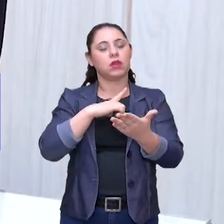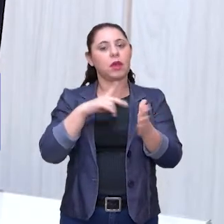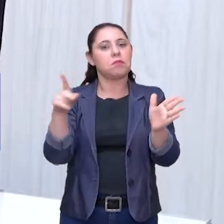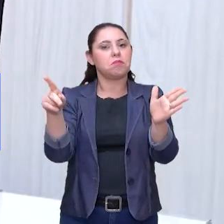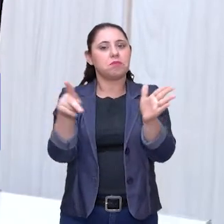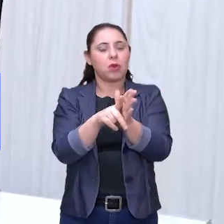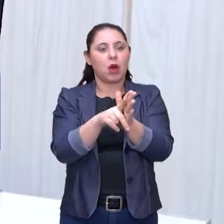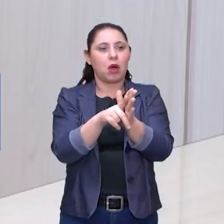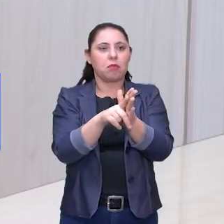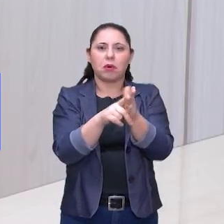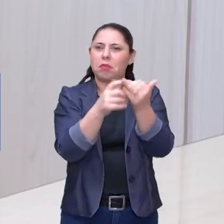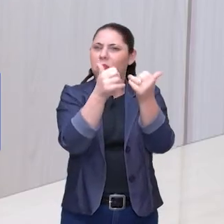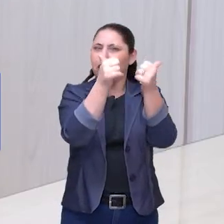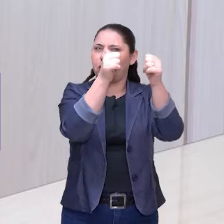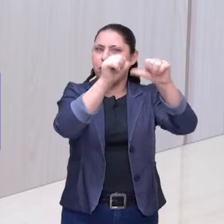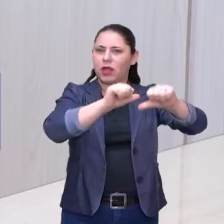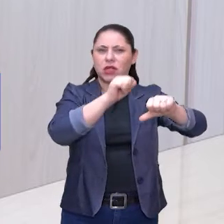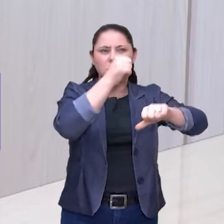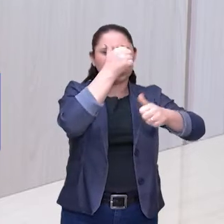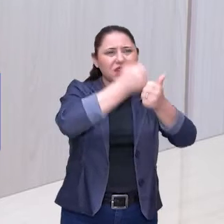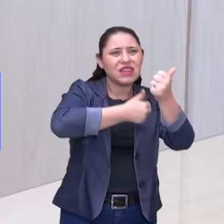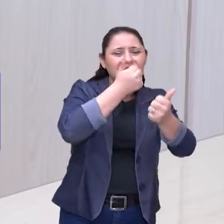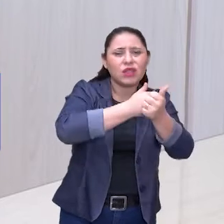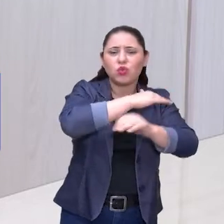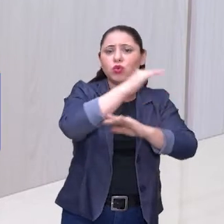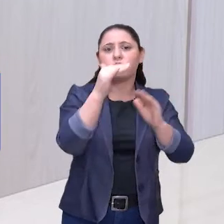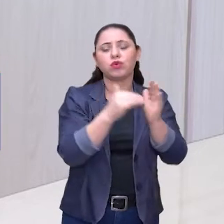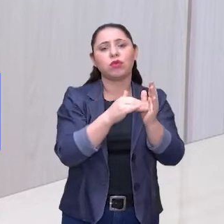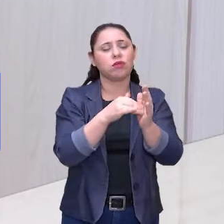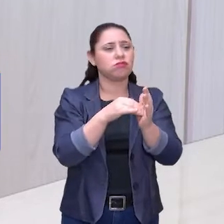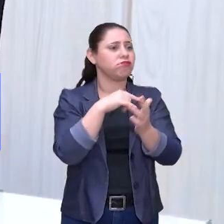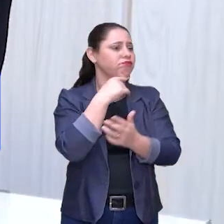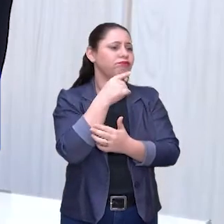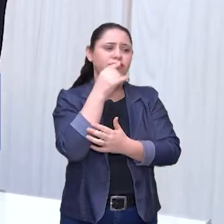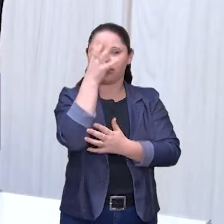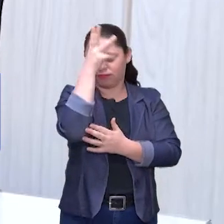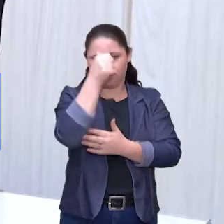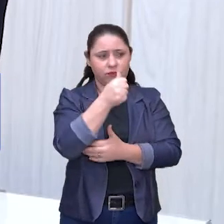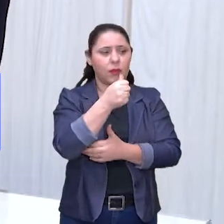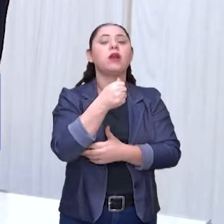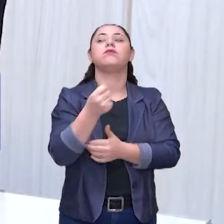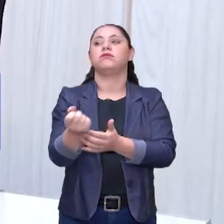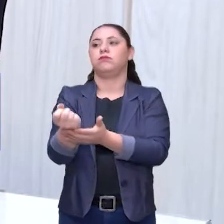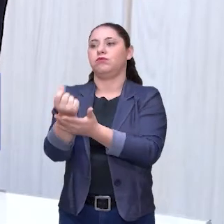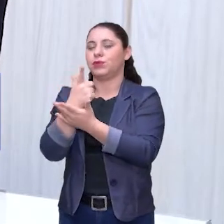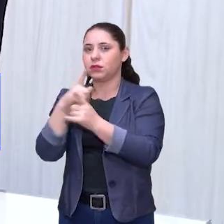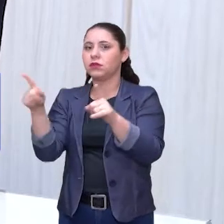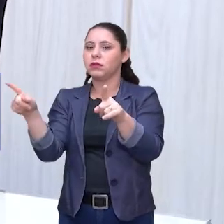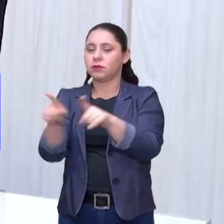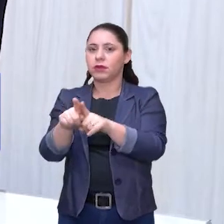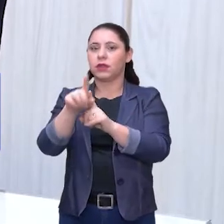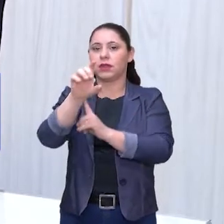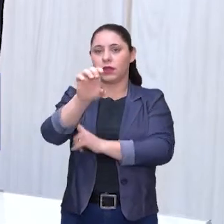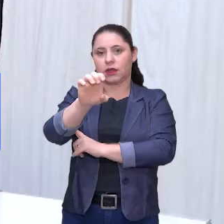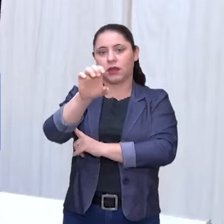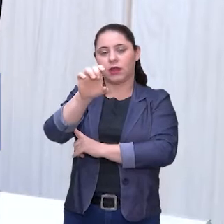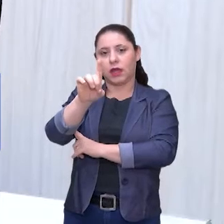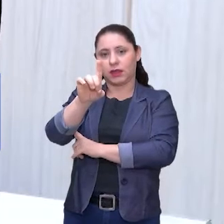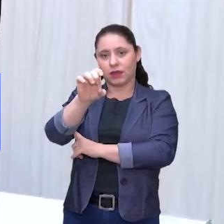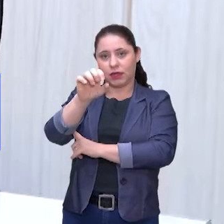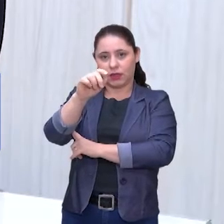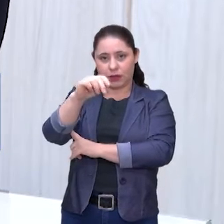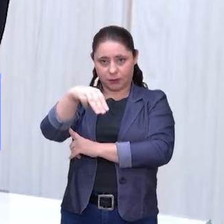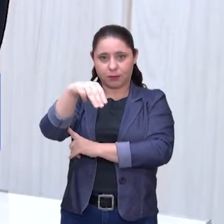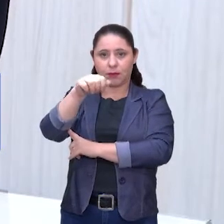imunobiológico para urticária, para esses casos refratários que a gente já tentou tudo. A gente tem imunobiológico para